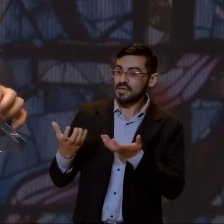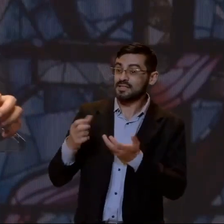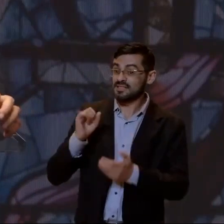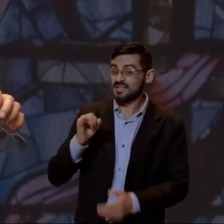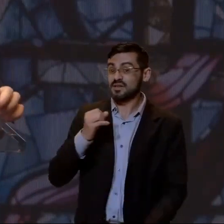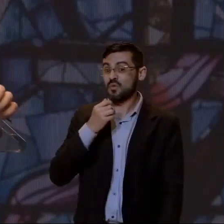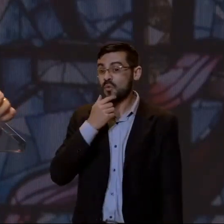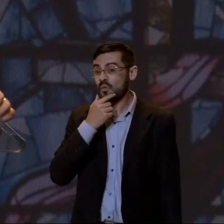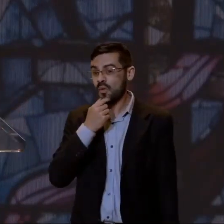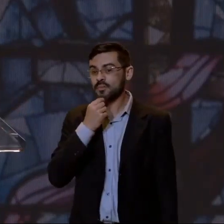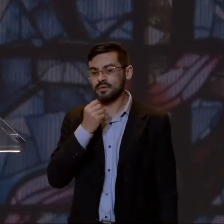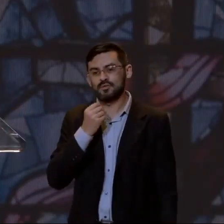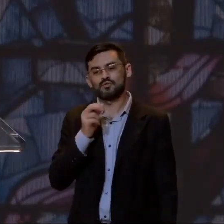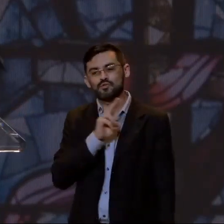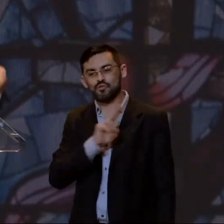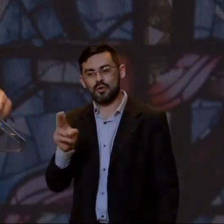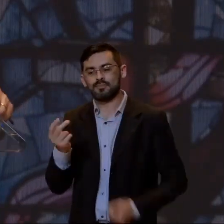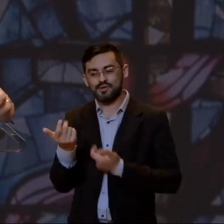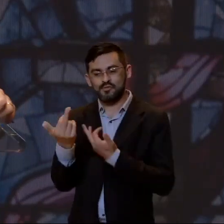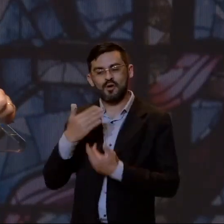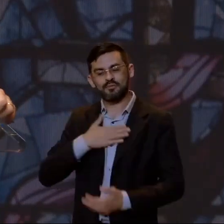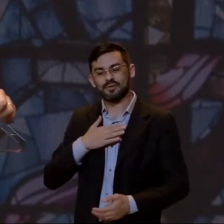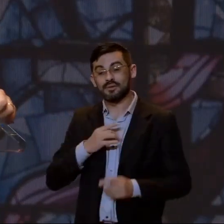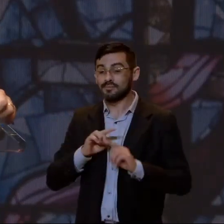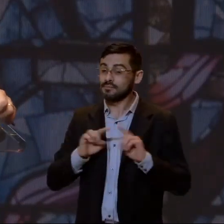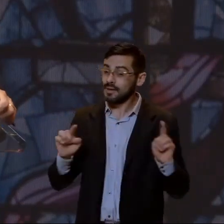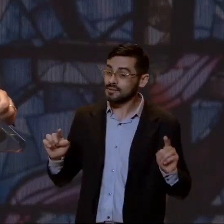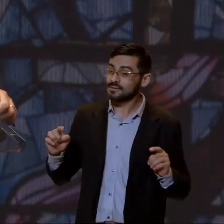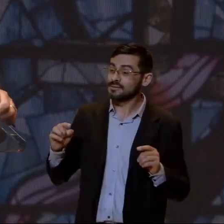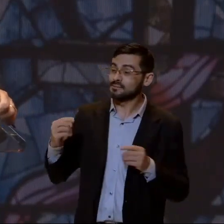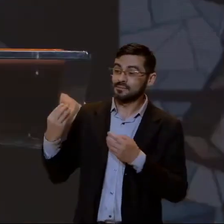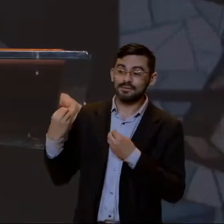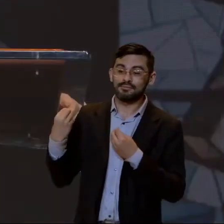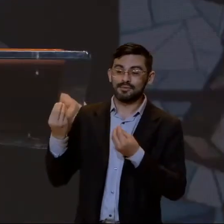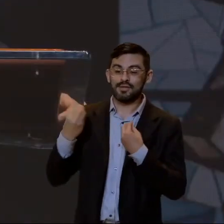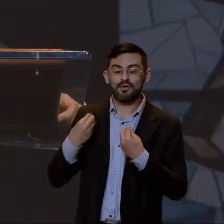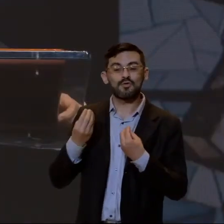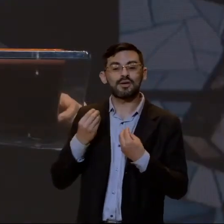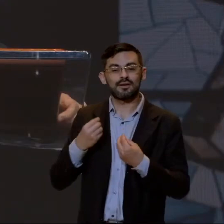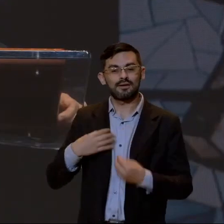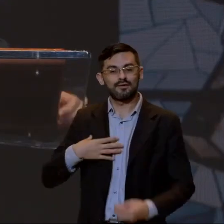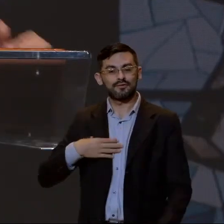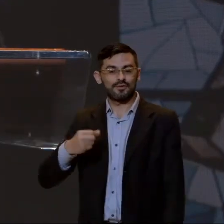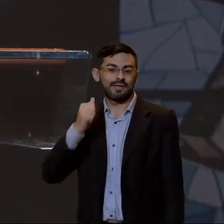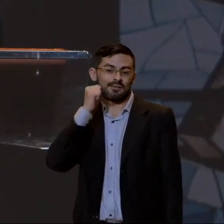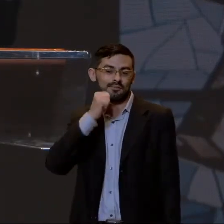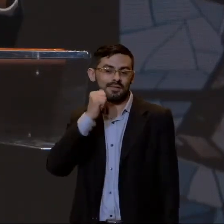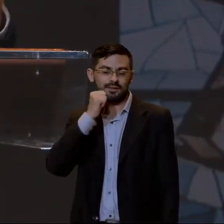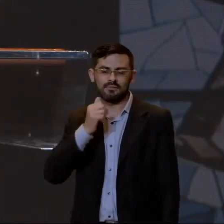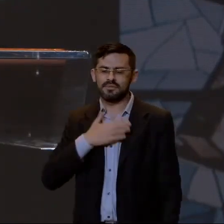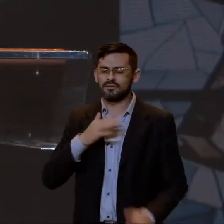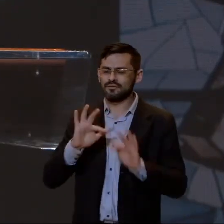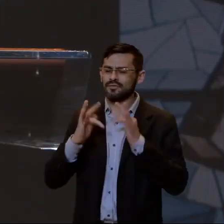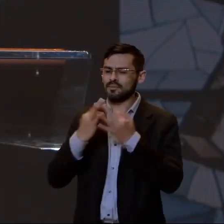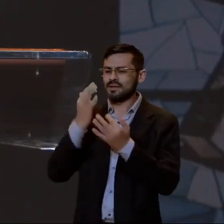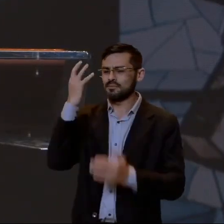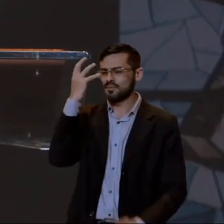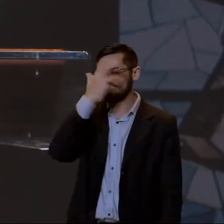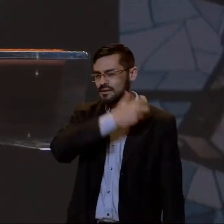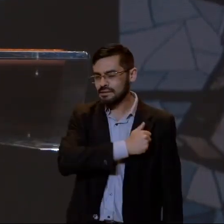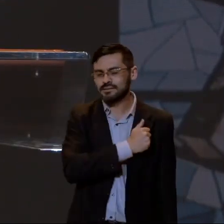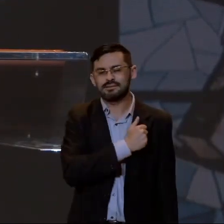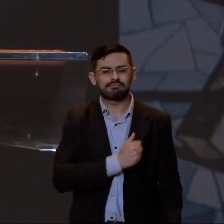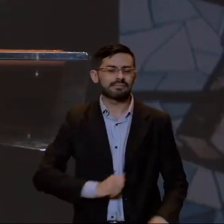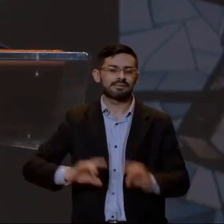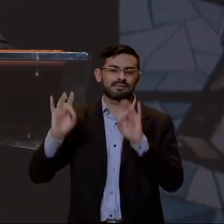fosse menino, ia chamar Marcílio, mas aí Deus deu menina, e eu fico muito feliz. A família é linda, né? E ela é linda,